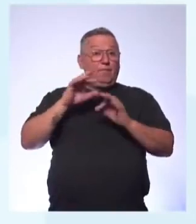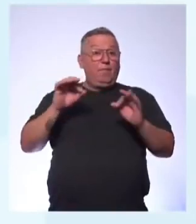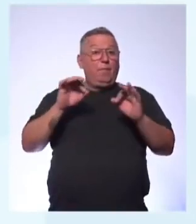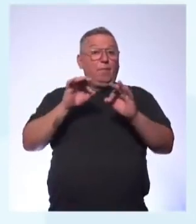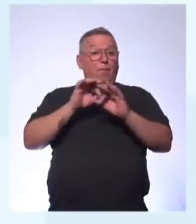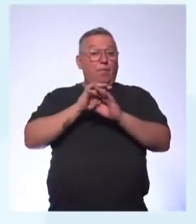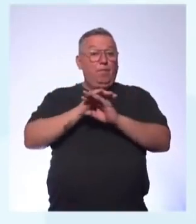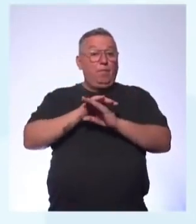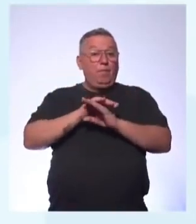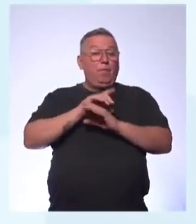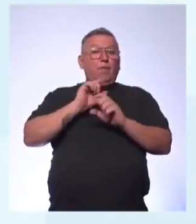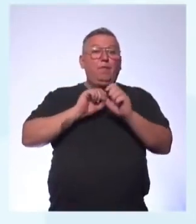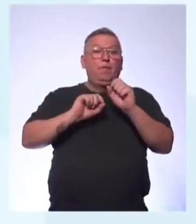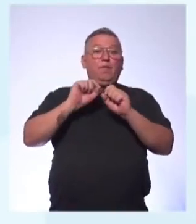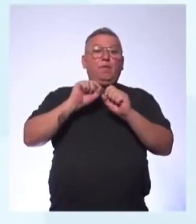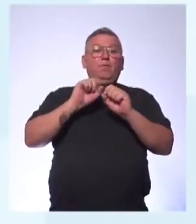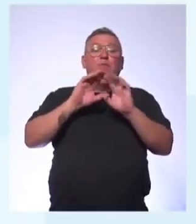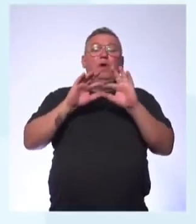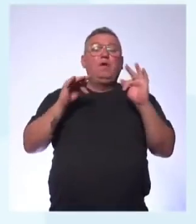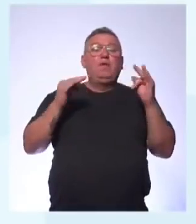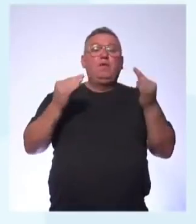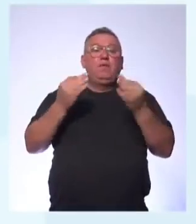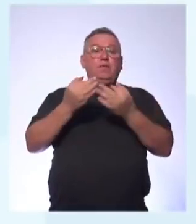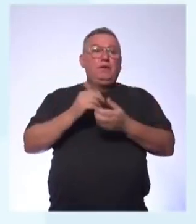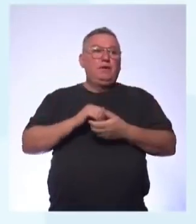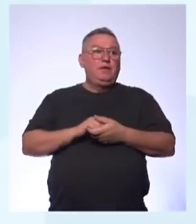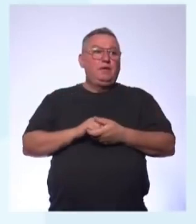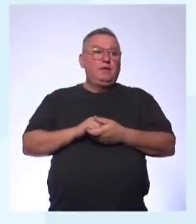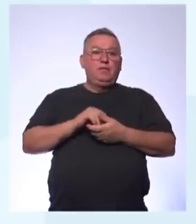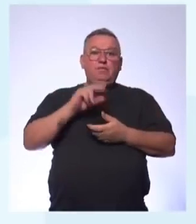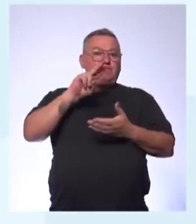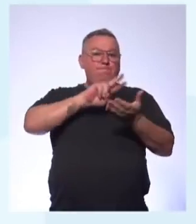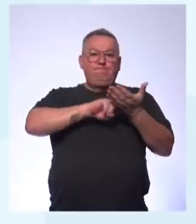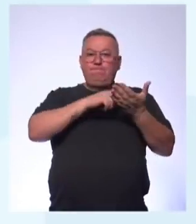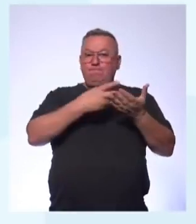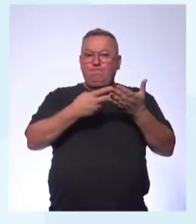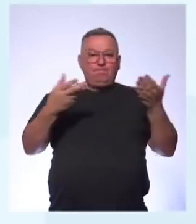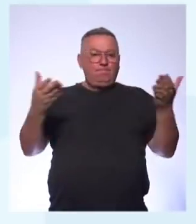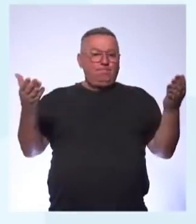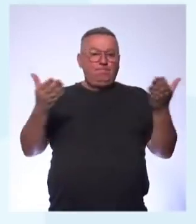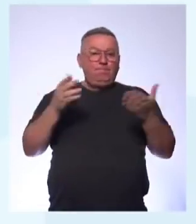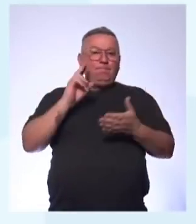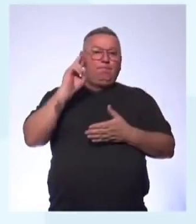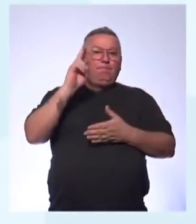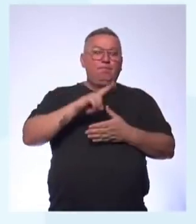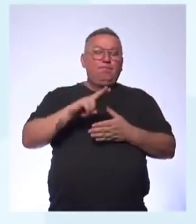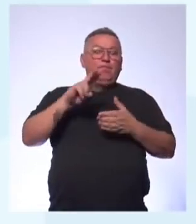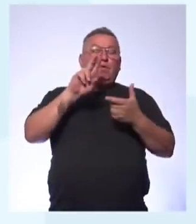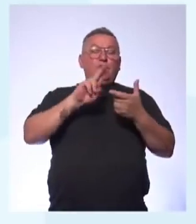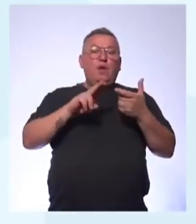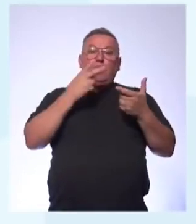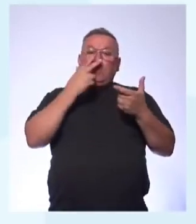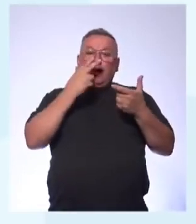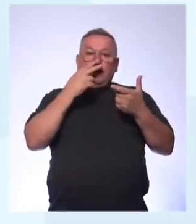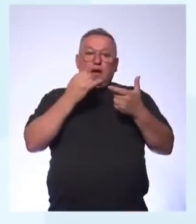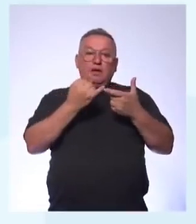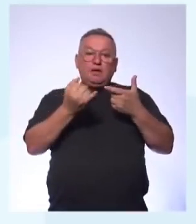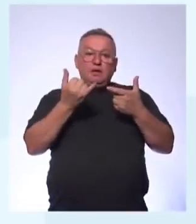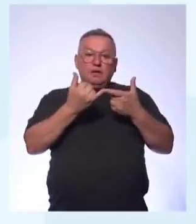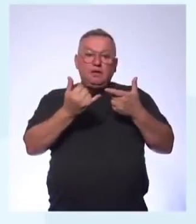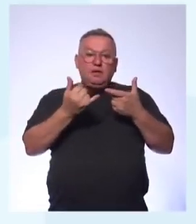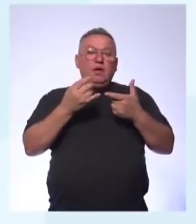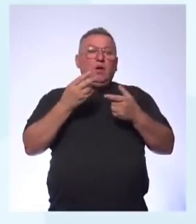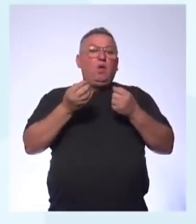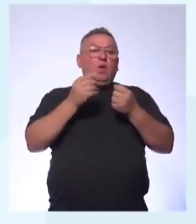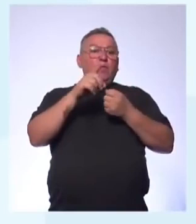completa. What is a family tree? Né? Eu não vou dar a tradução agora, você vai usar o cognato para descobrir e dar a resposta. Como